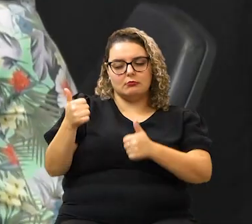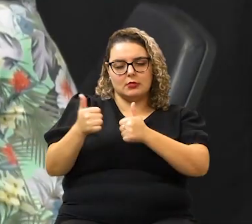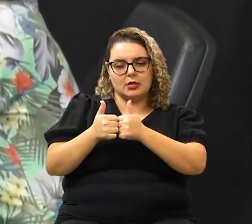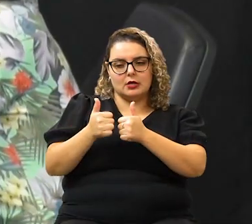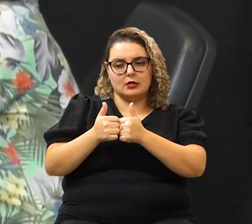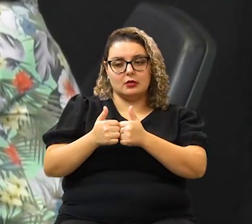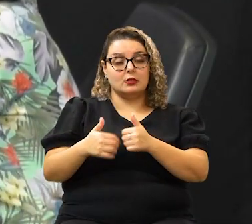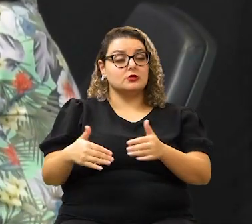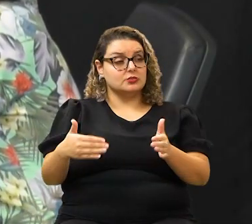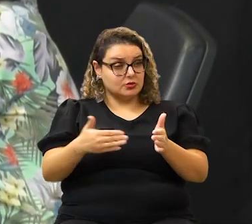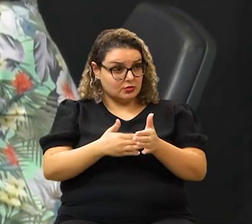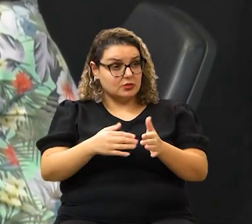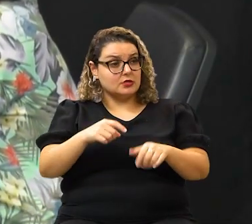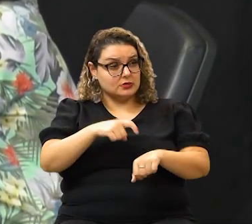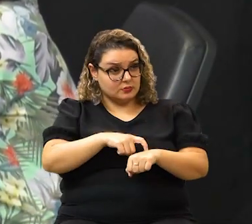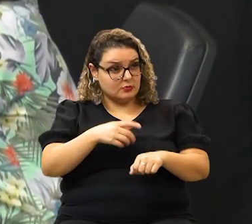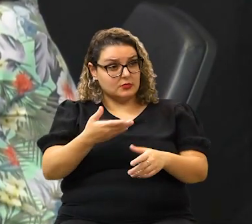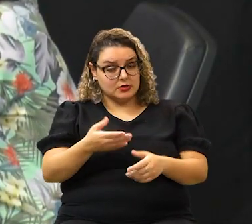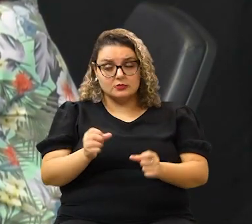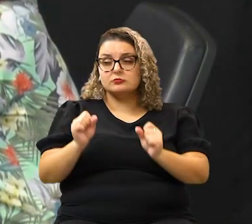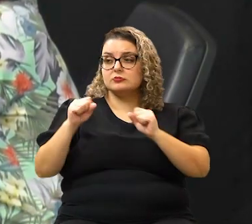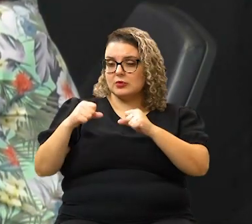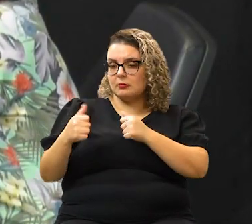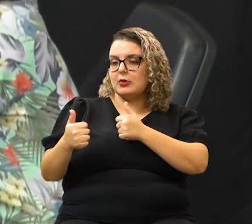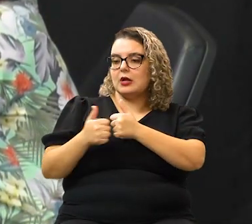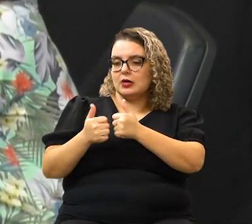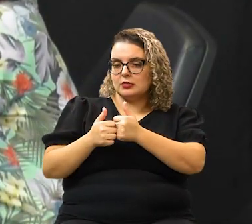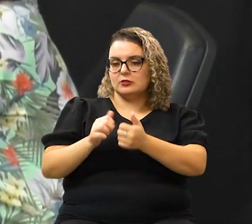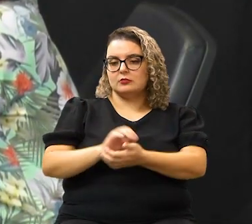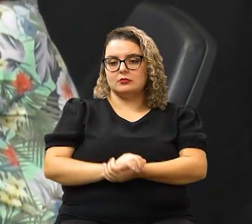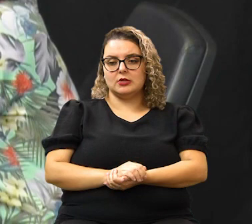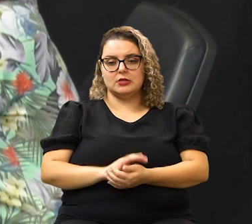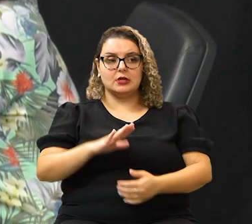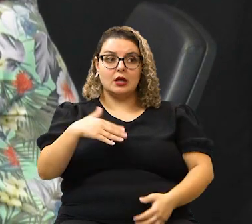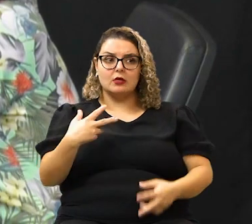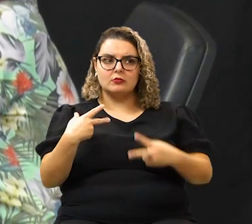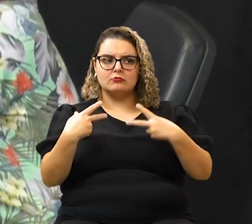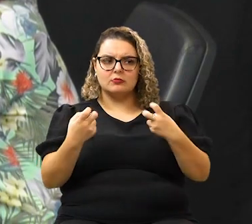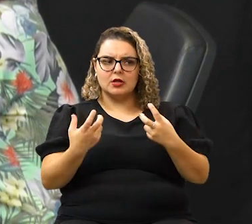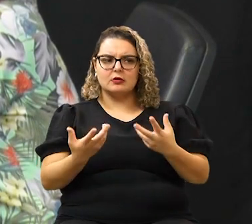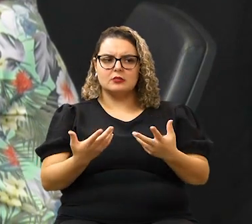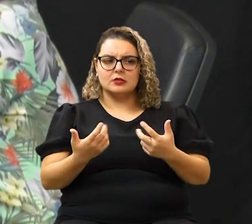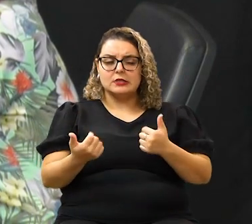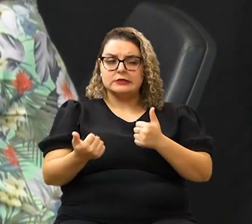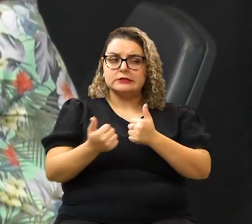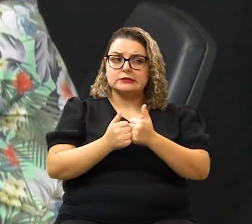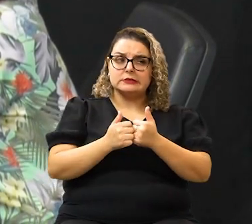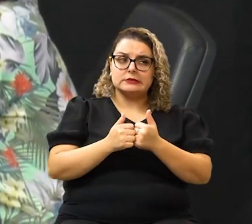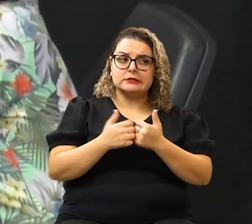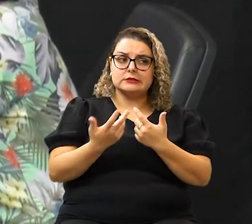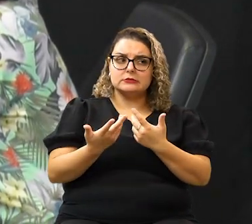ponto. Mas e aí, quando você percebeu que estava perto disso, que caminho você fez para